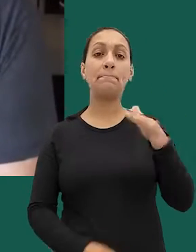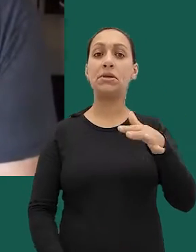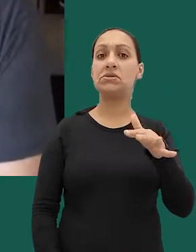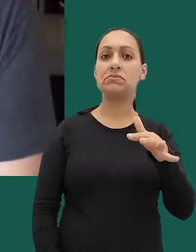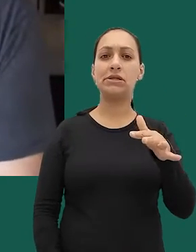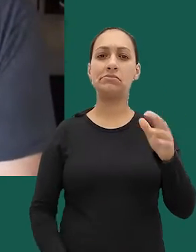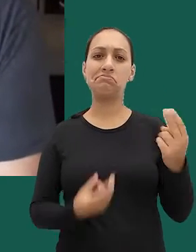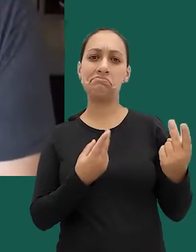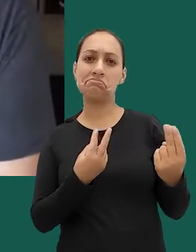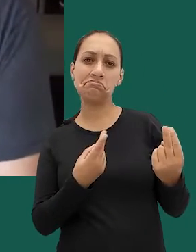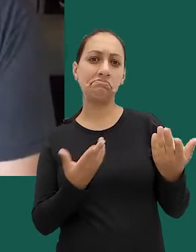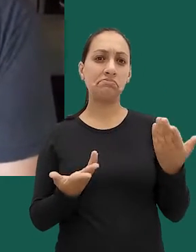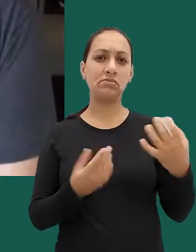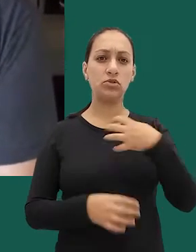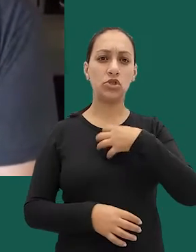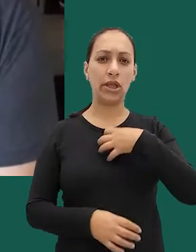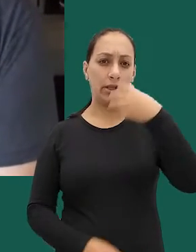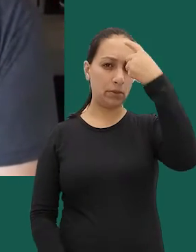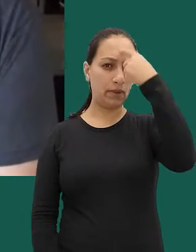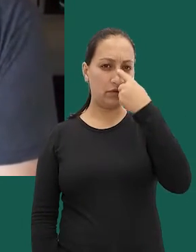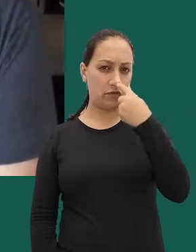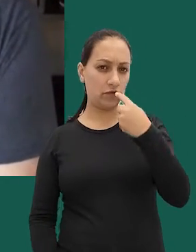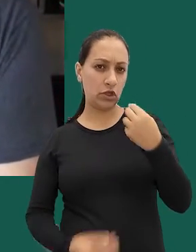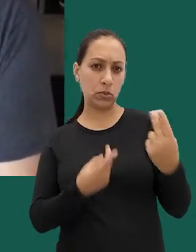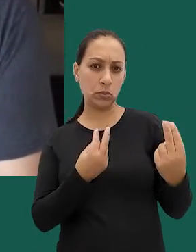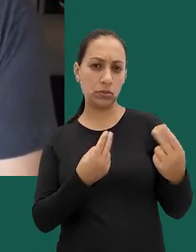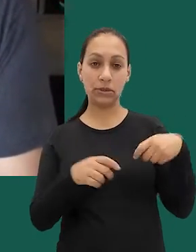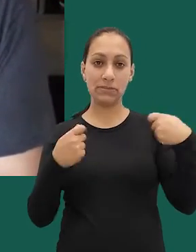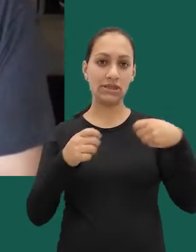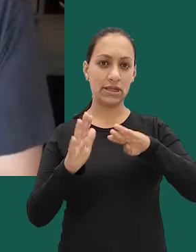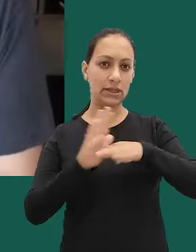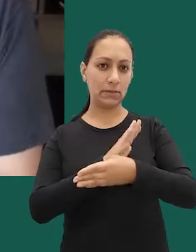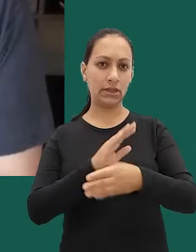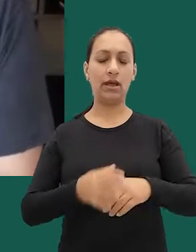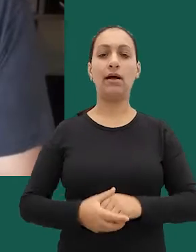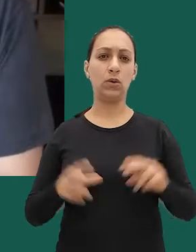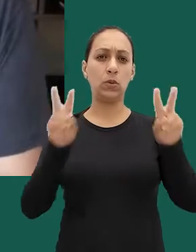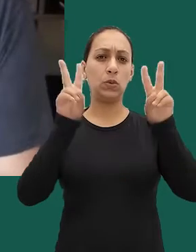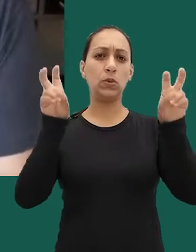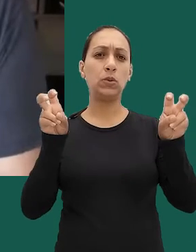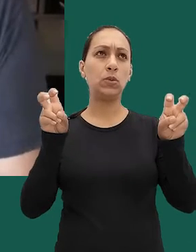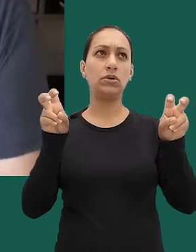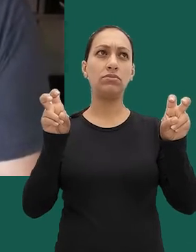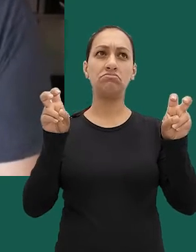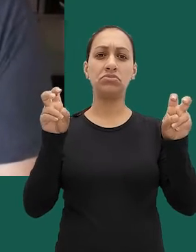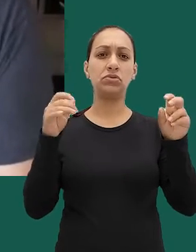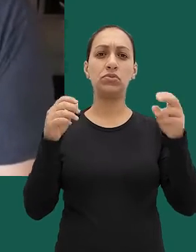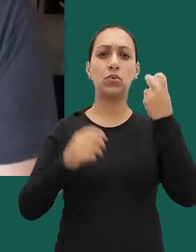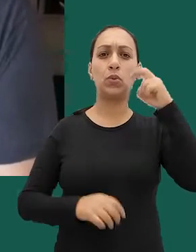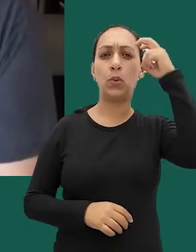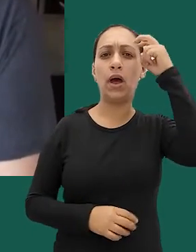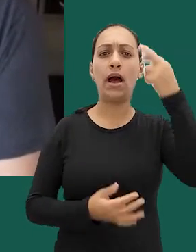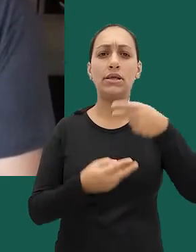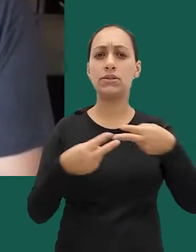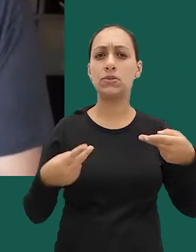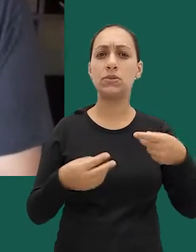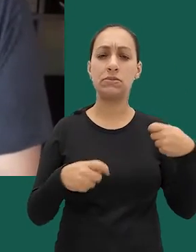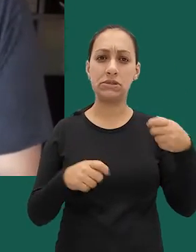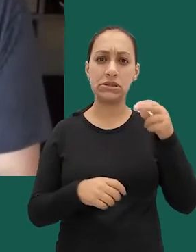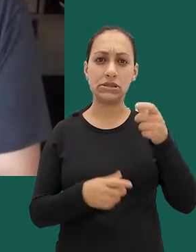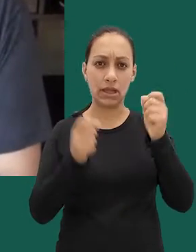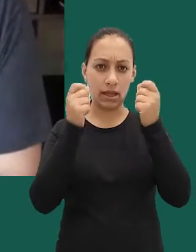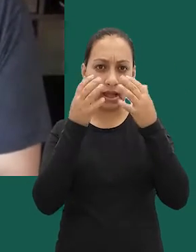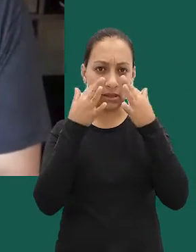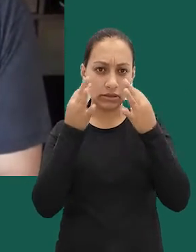menos o mesmo perfil e tu não precisa adaptar muito? Levar em consideração as questões culturais, enfim. Sim,